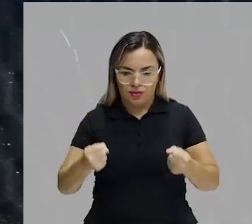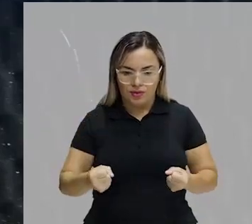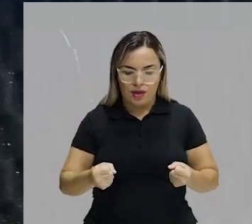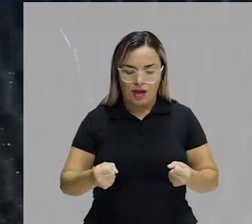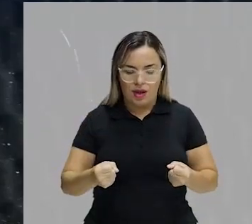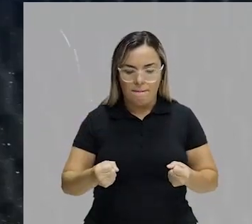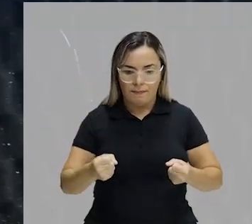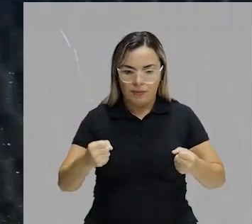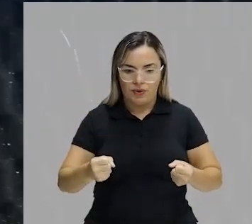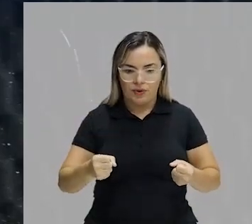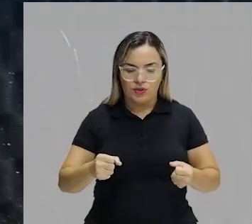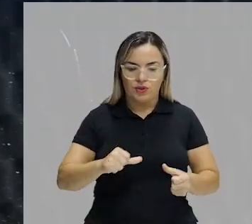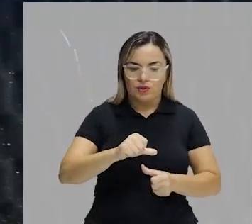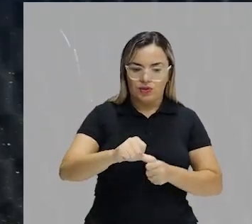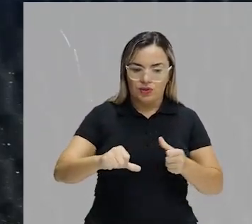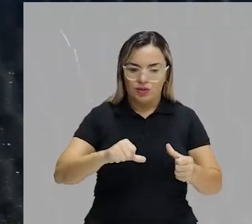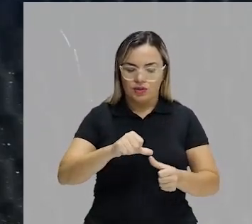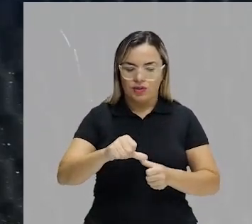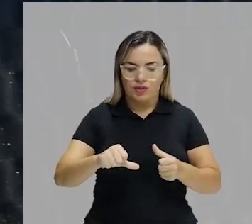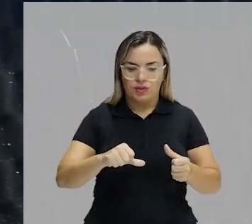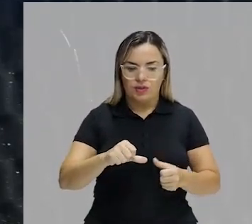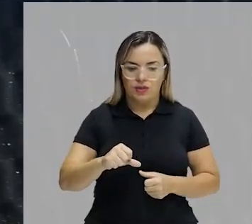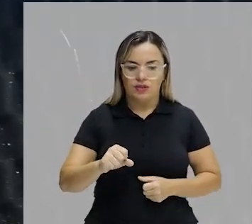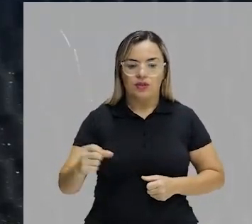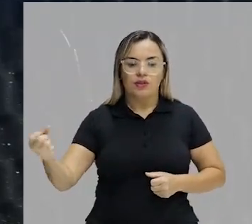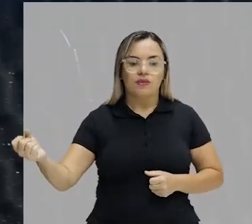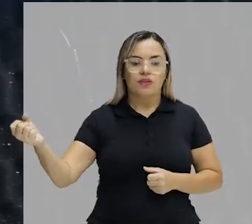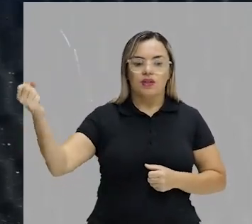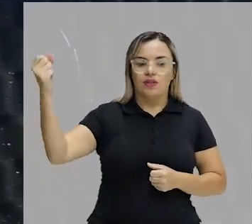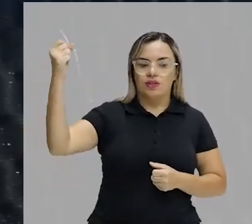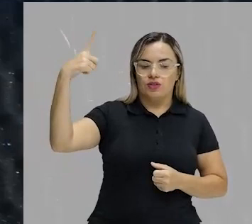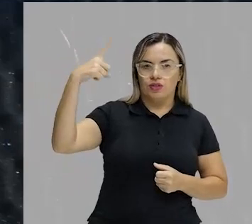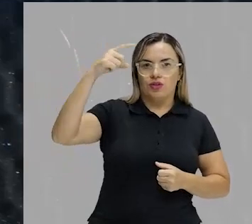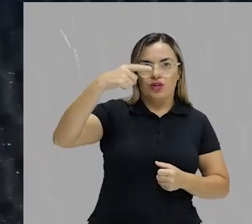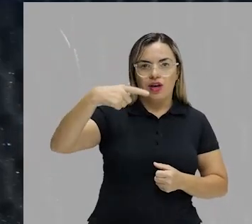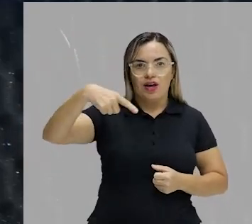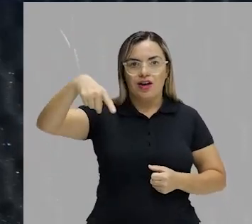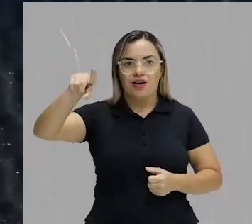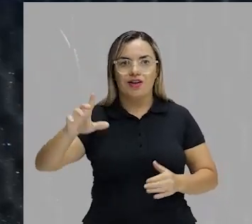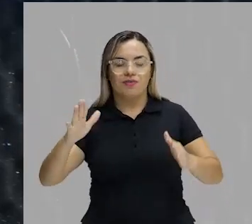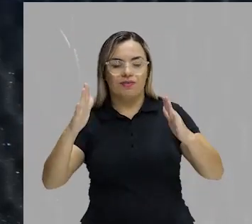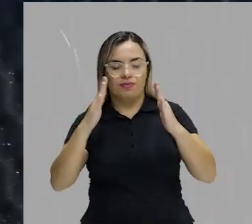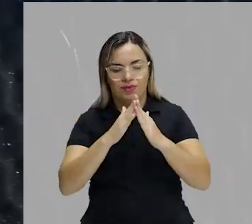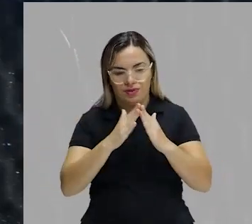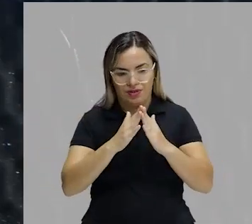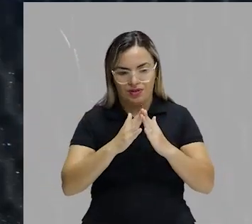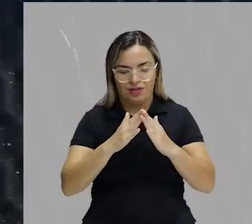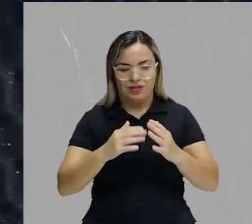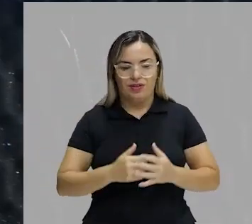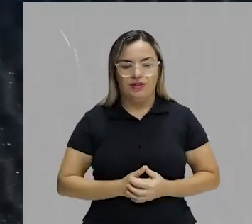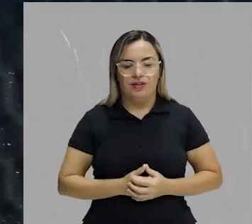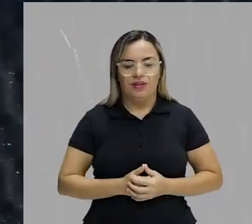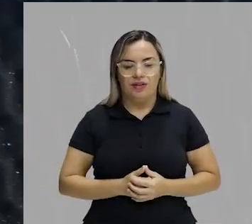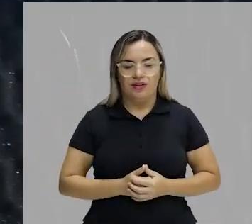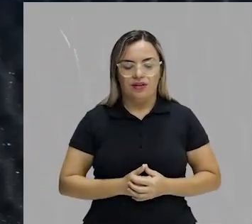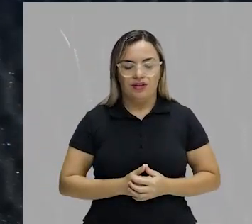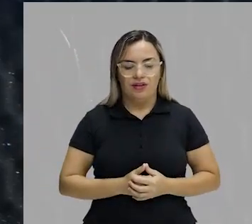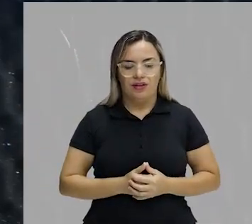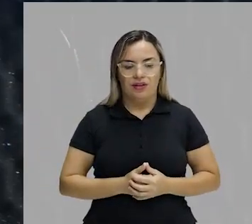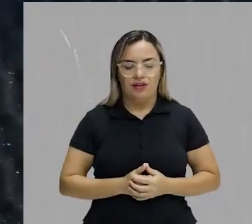fizer sol, sairemos de casa. Então, condição. A não ser que é uma